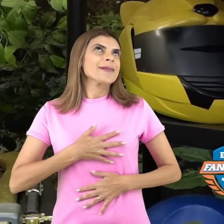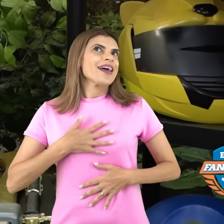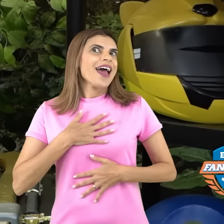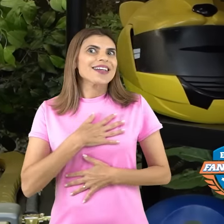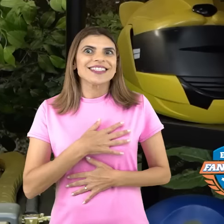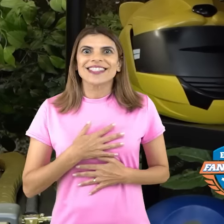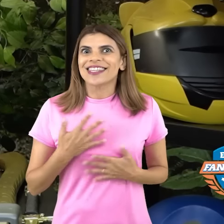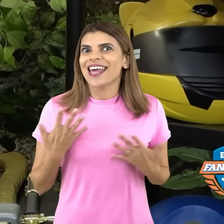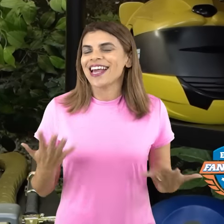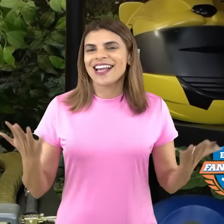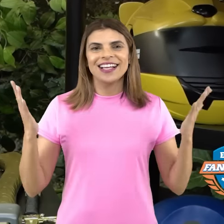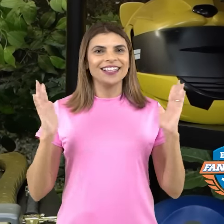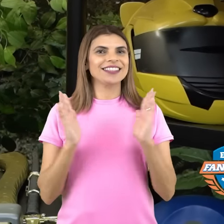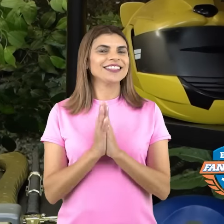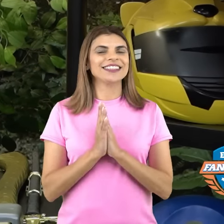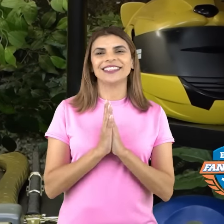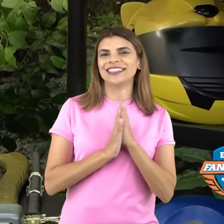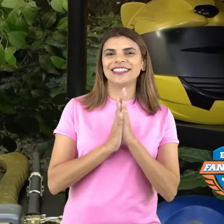prazer.